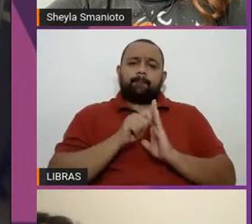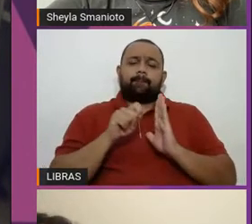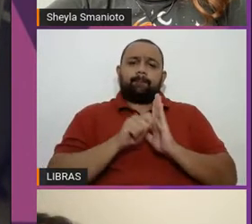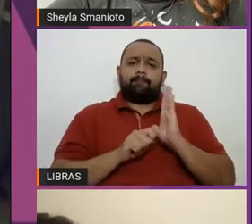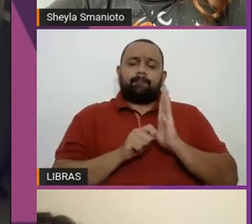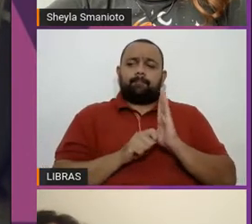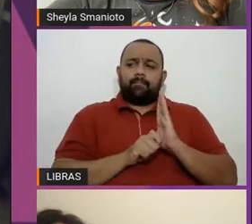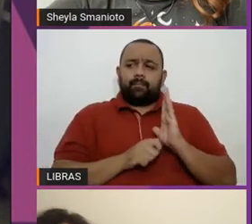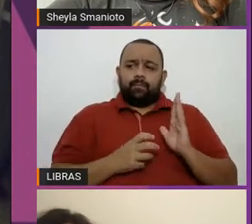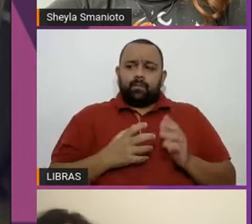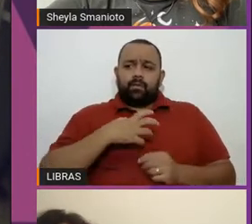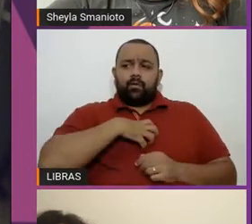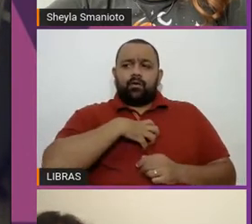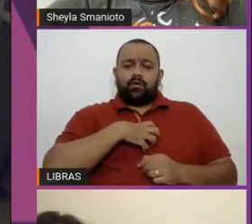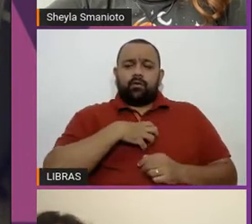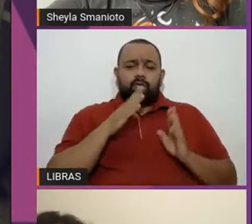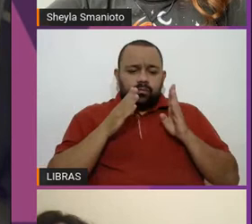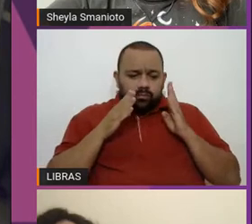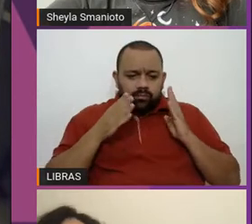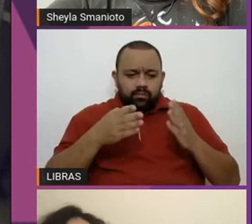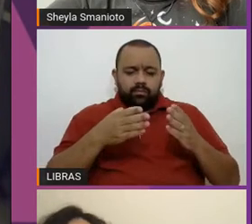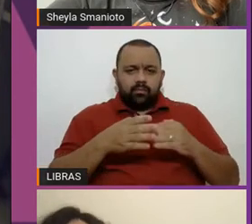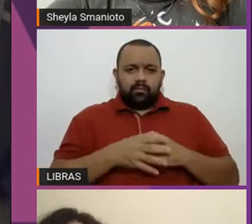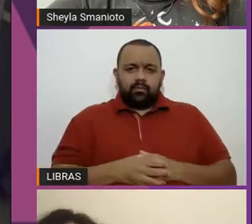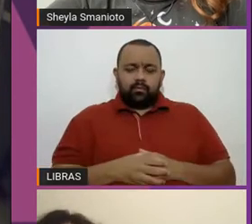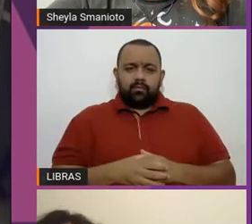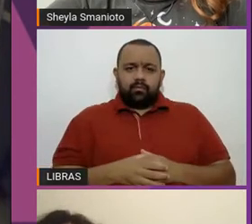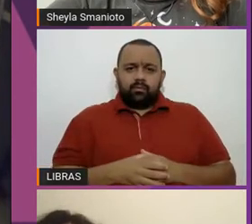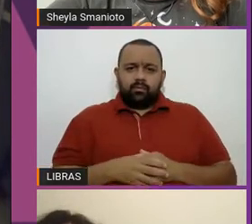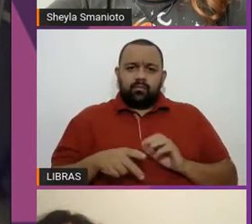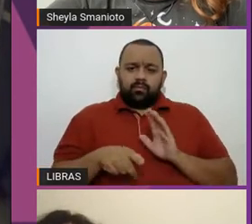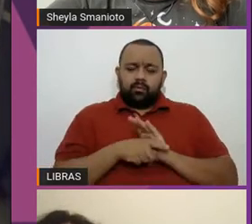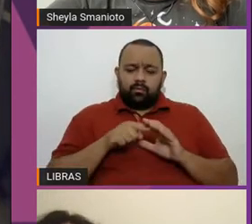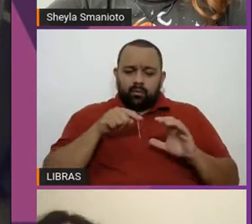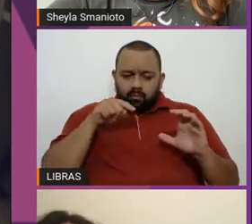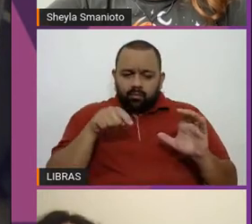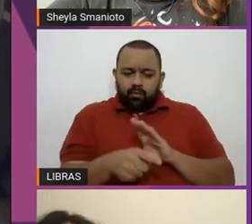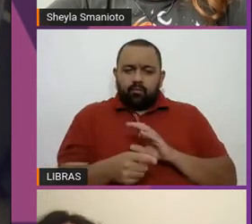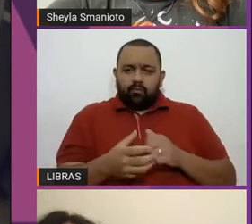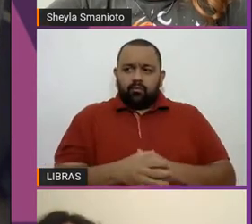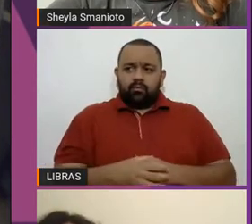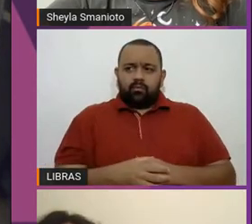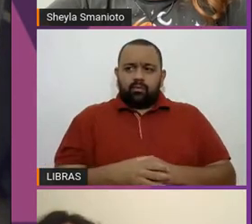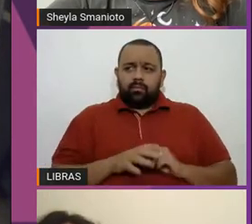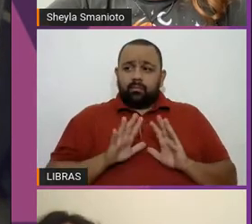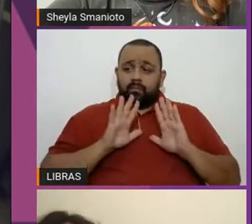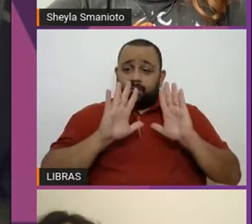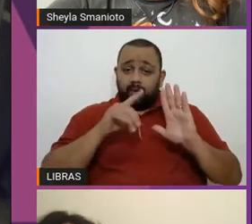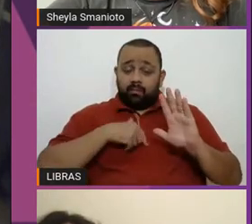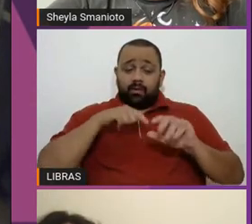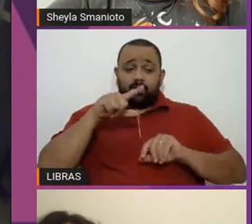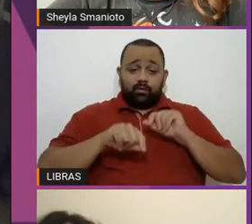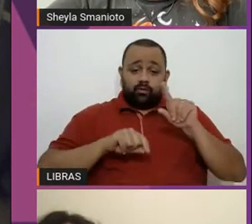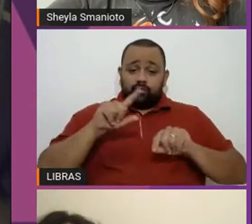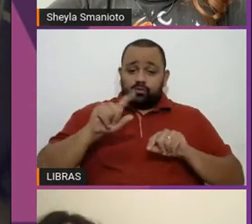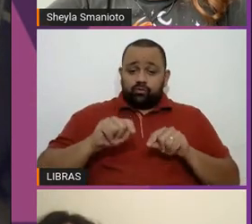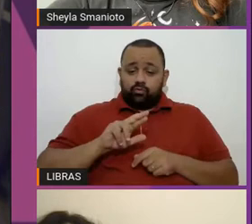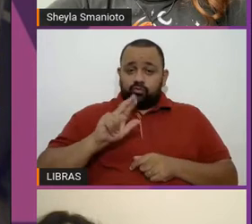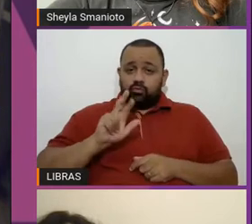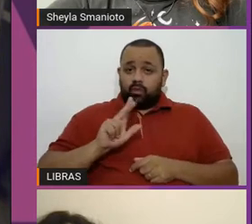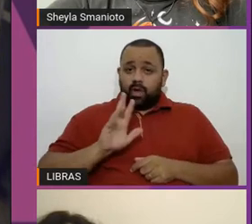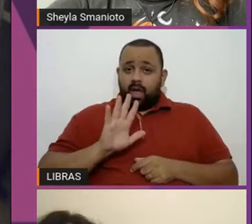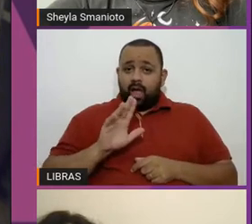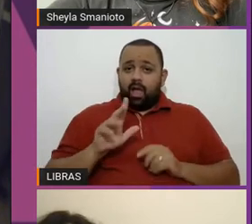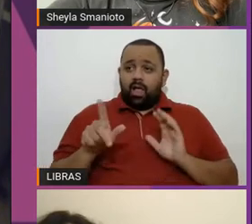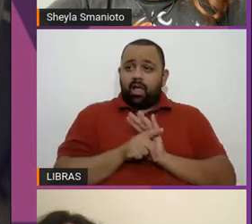já maneira bastante profunda mas as minhas escolhas não são não